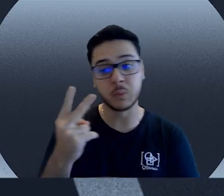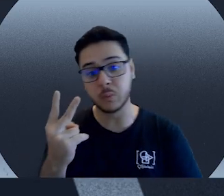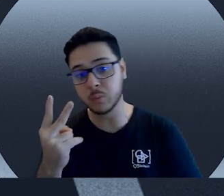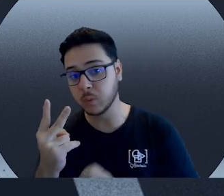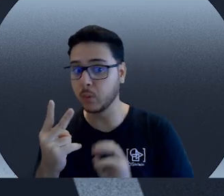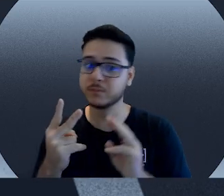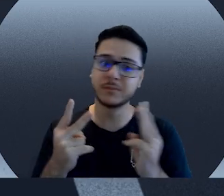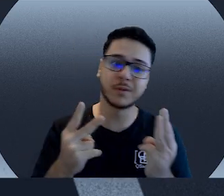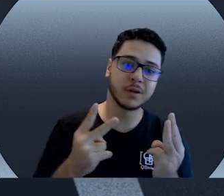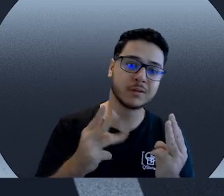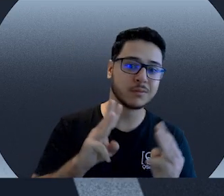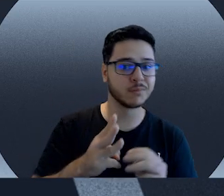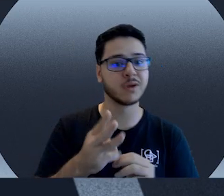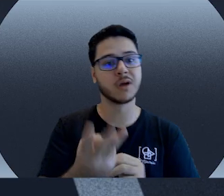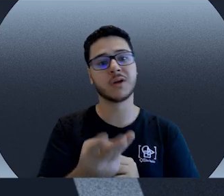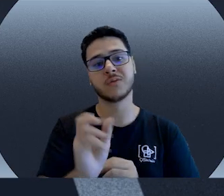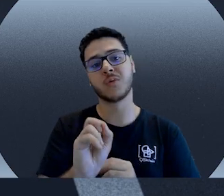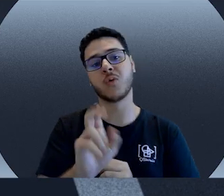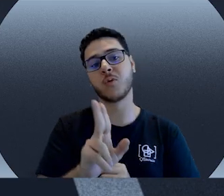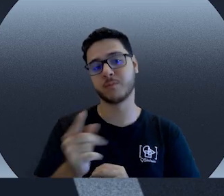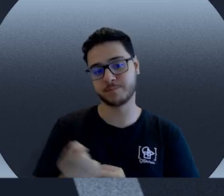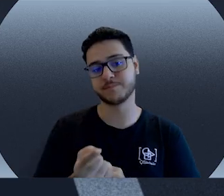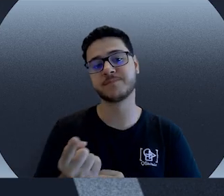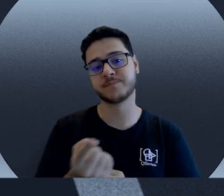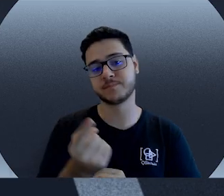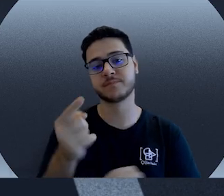para milhares ou infinitas, quiçá.